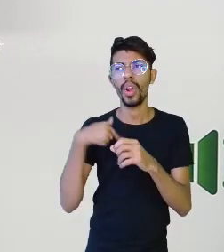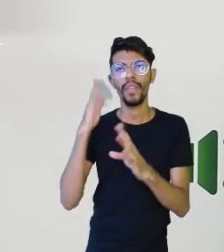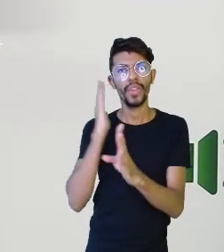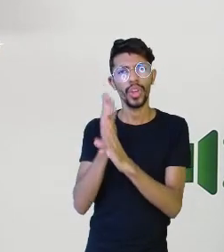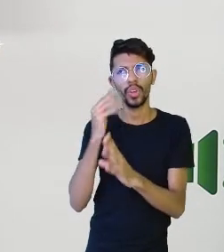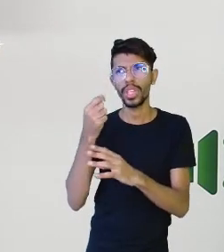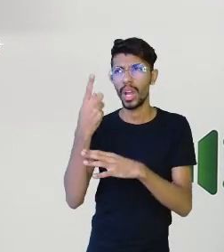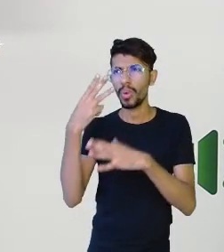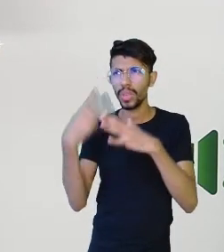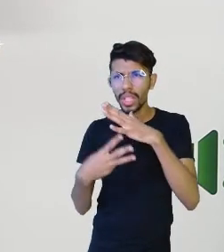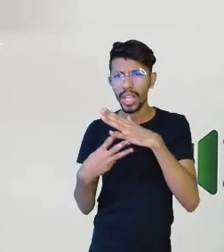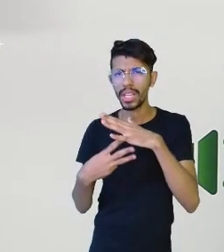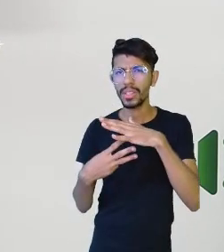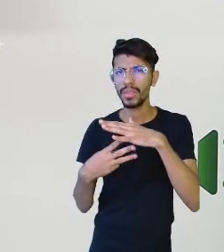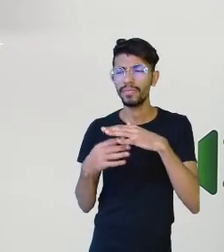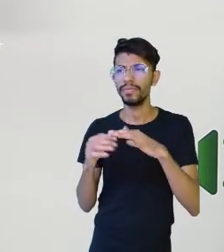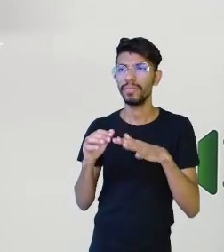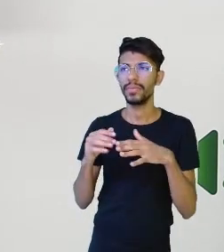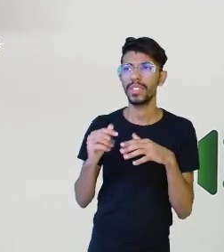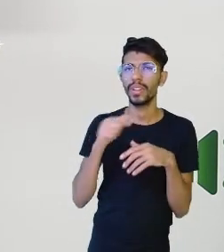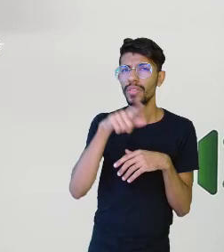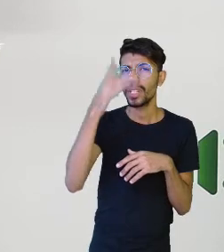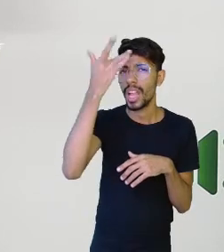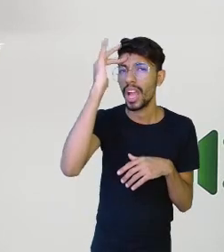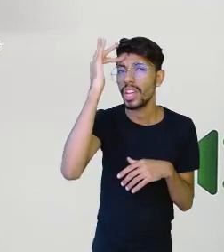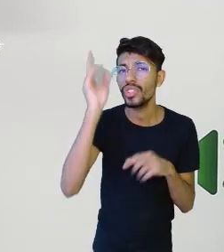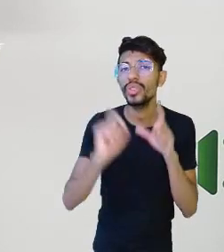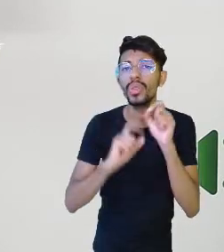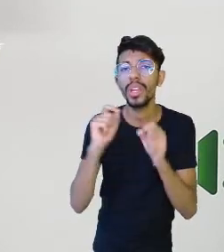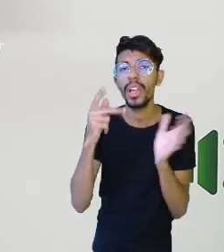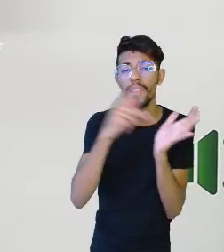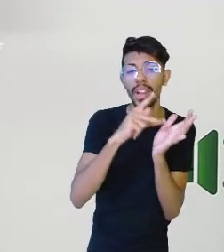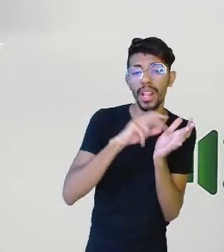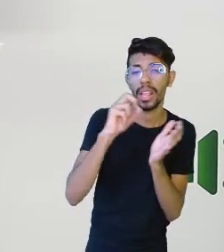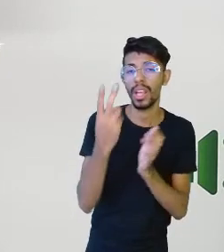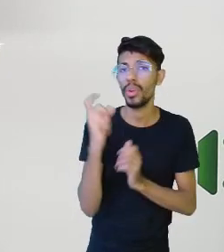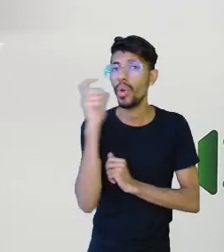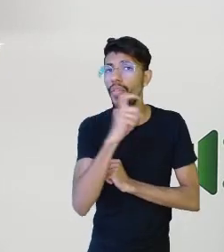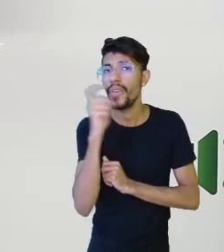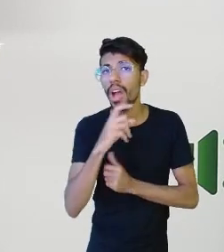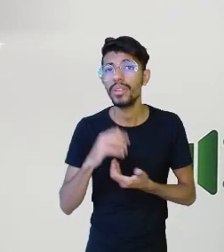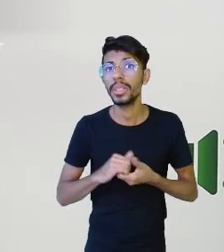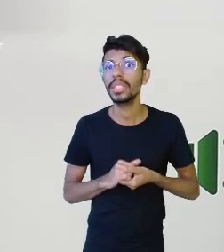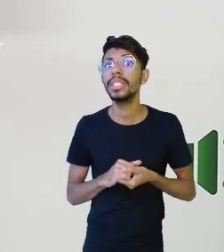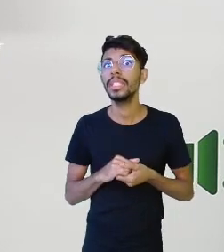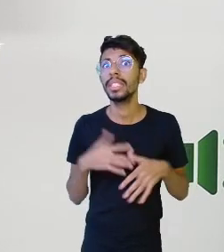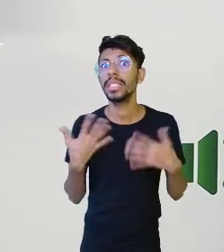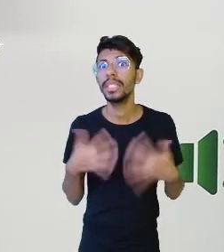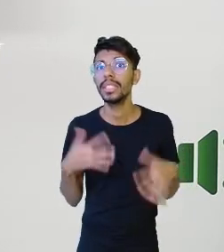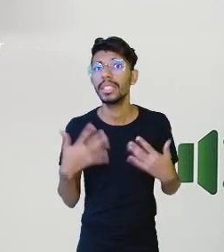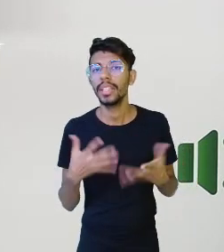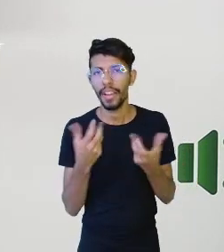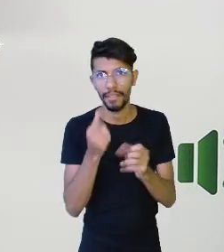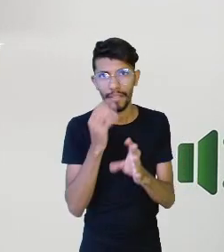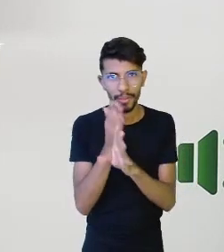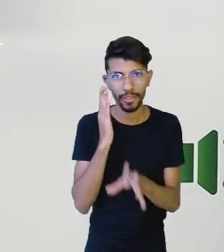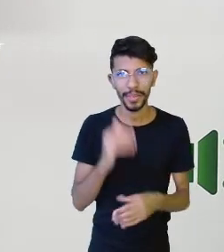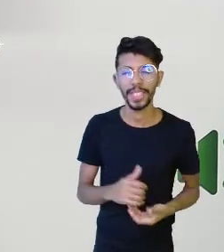gente fez durante a aula toda? Você acha que isso é verdadeiro ou você acha que isso é falso? Vamos